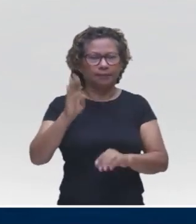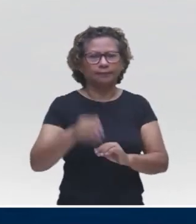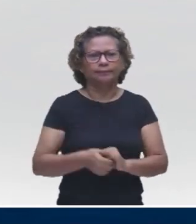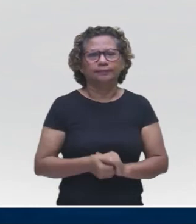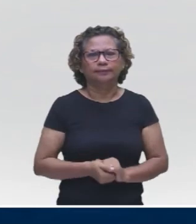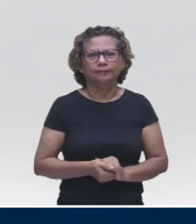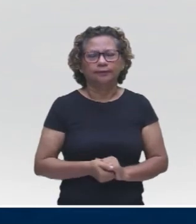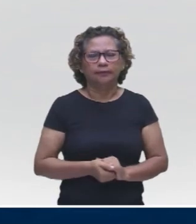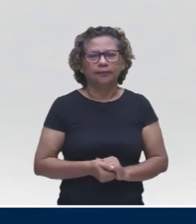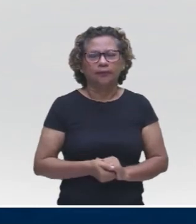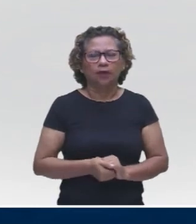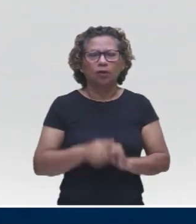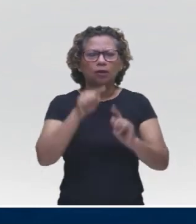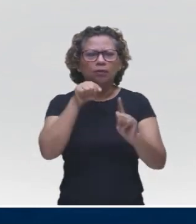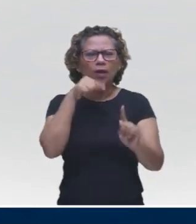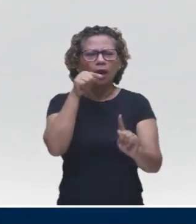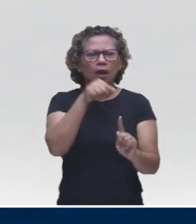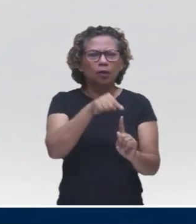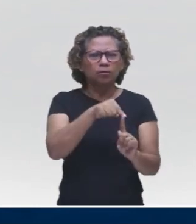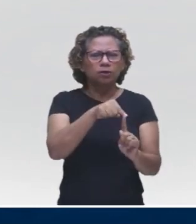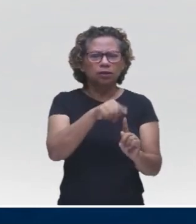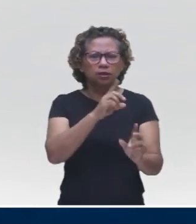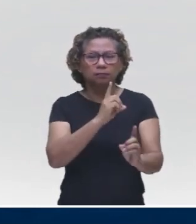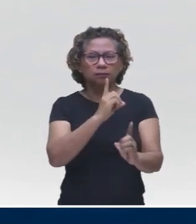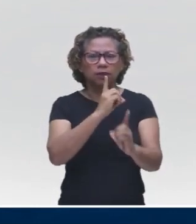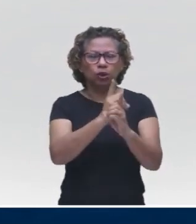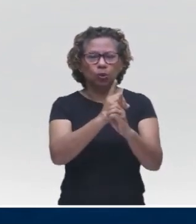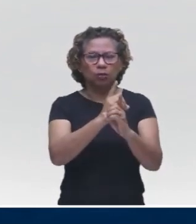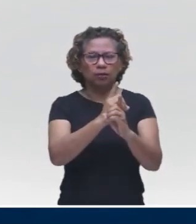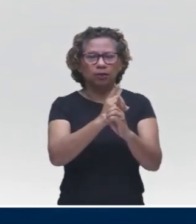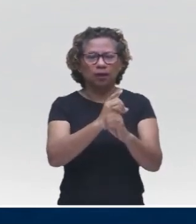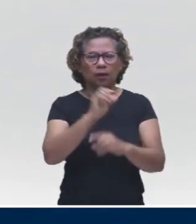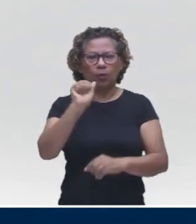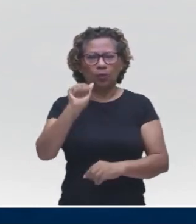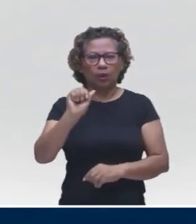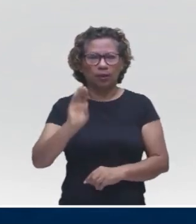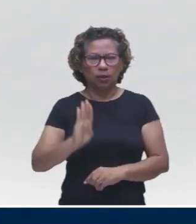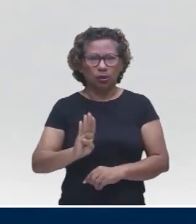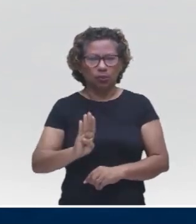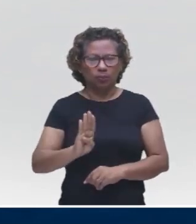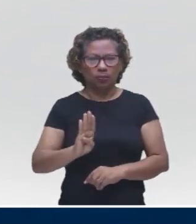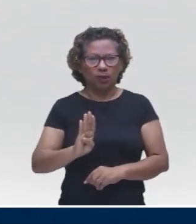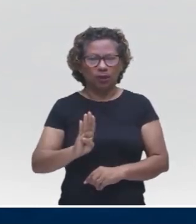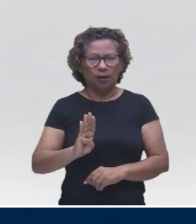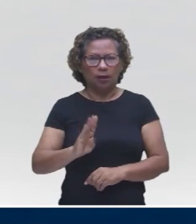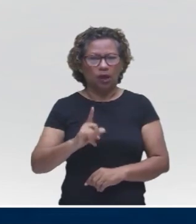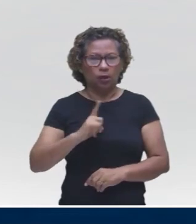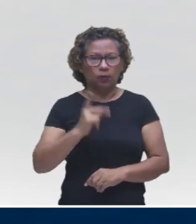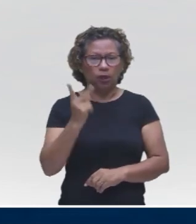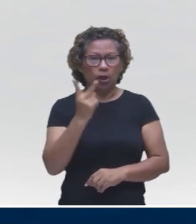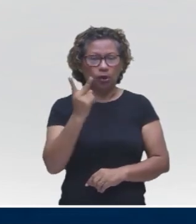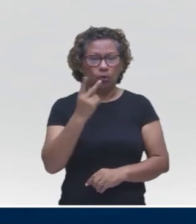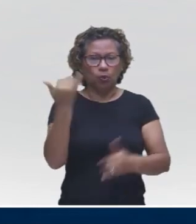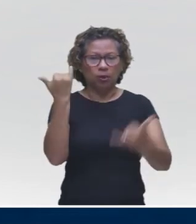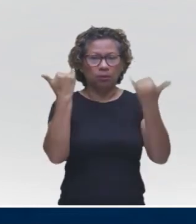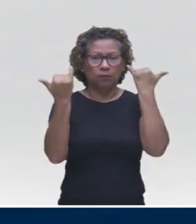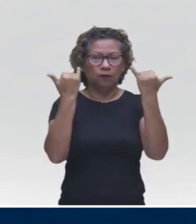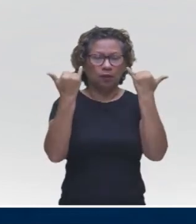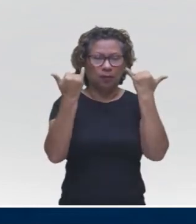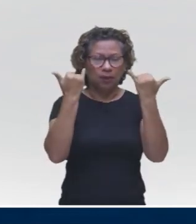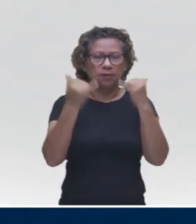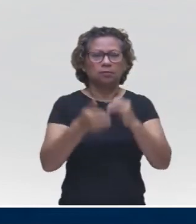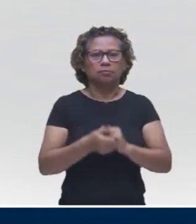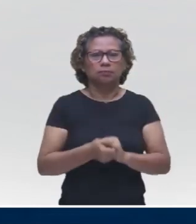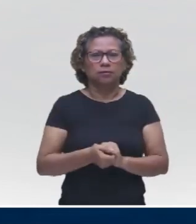Nosso objetivo aqui é encontrar os valores de a e b. E eu tenho duas informações. Então, ó, vou